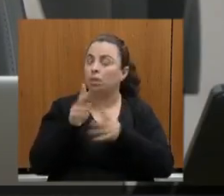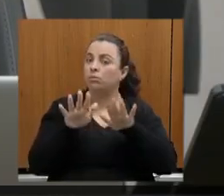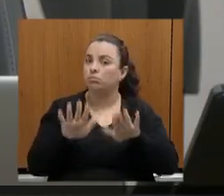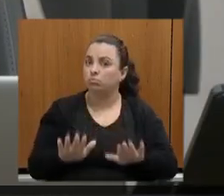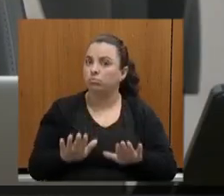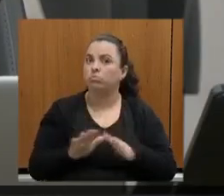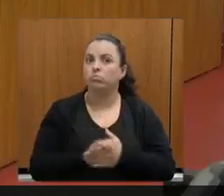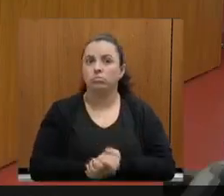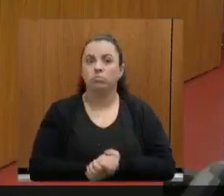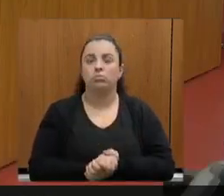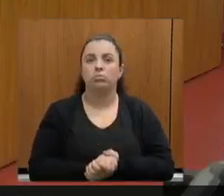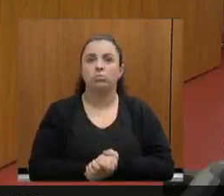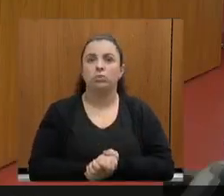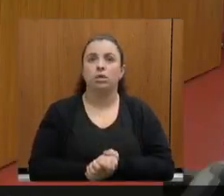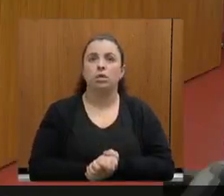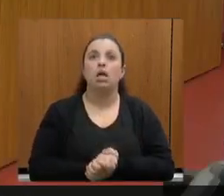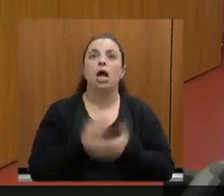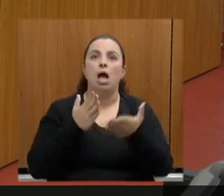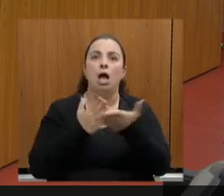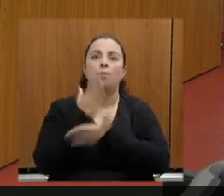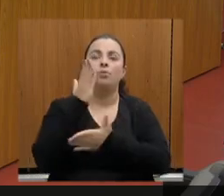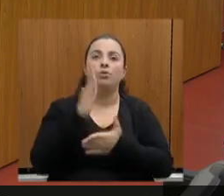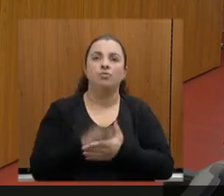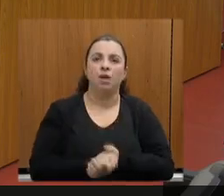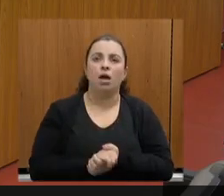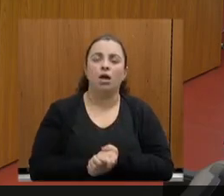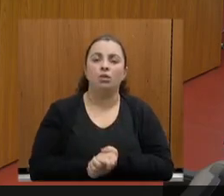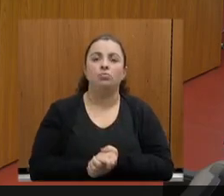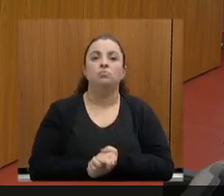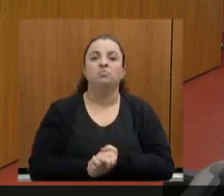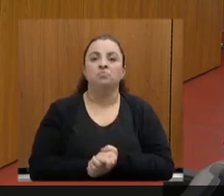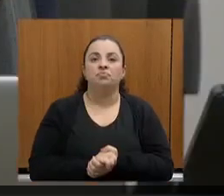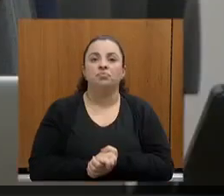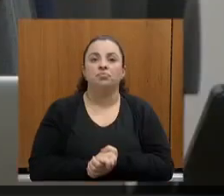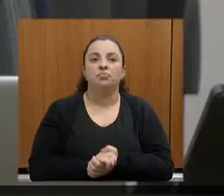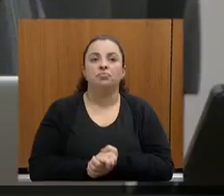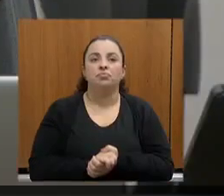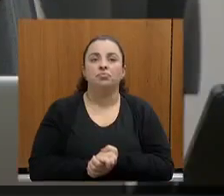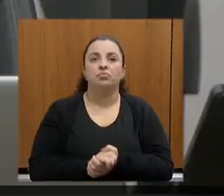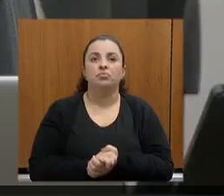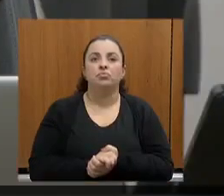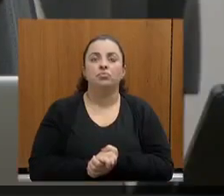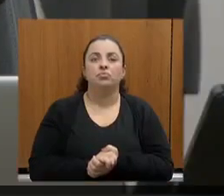como se encontram aprovado o requerimento